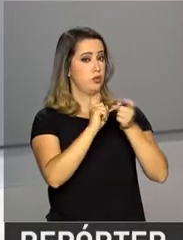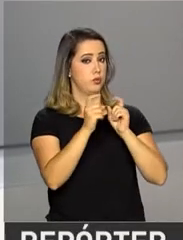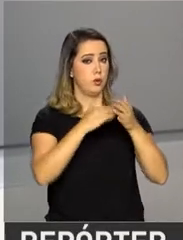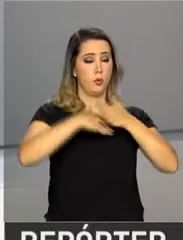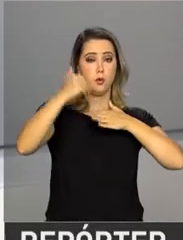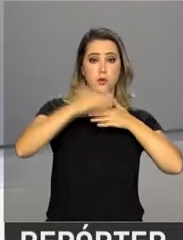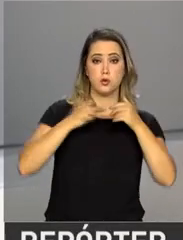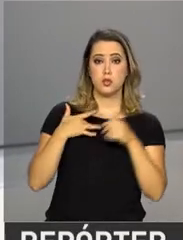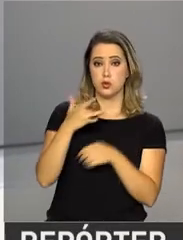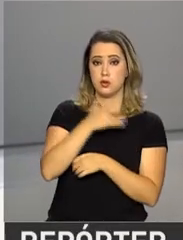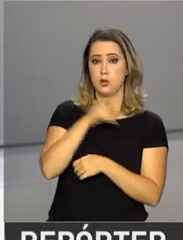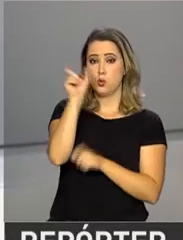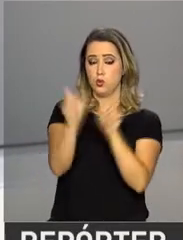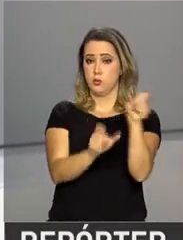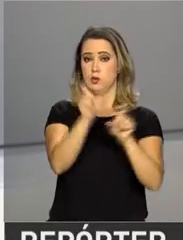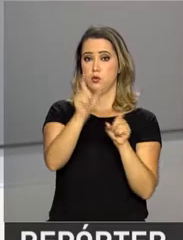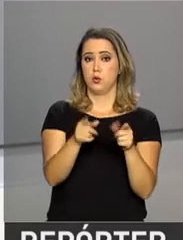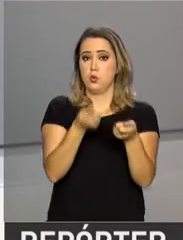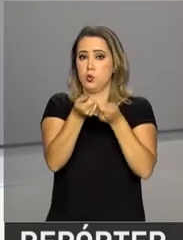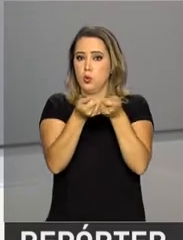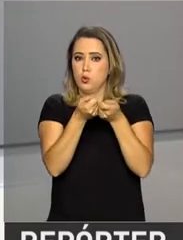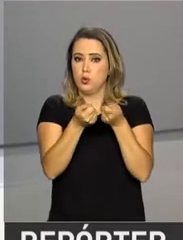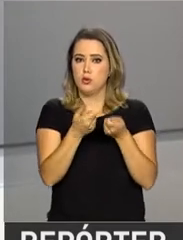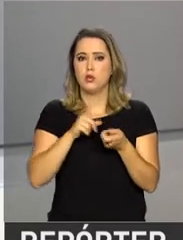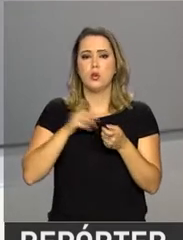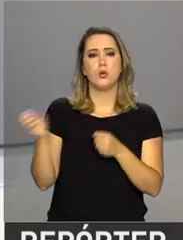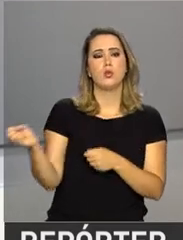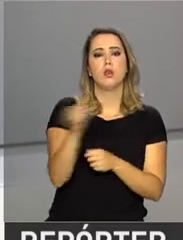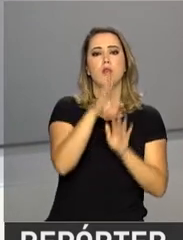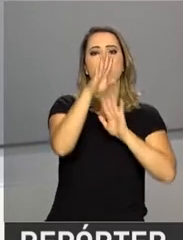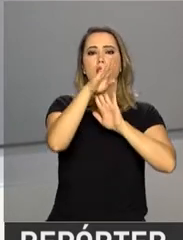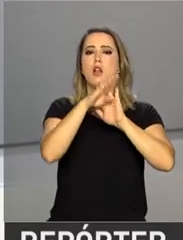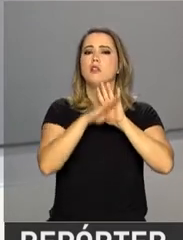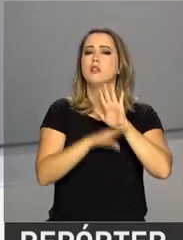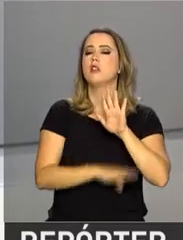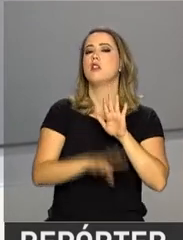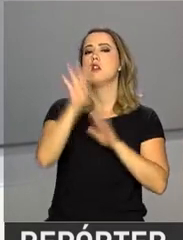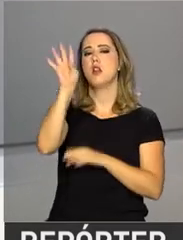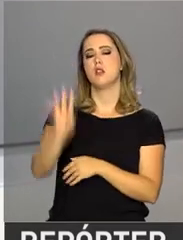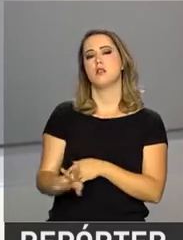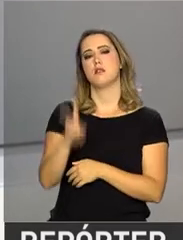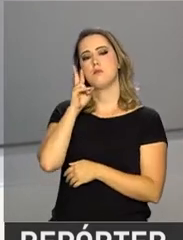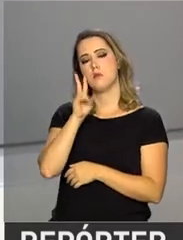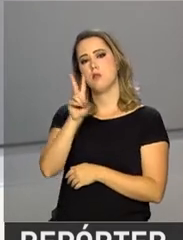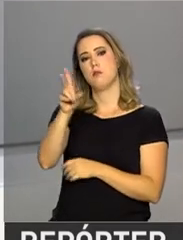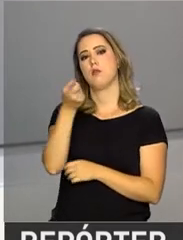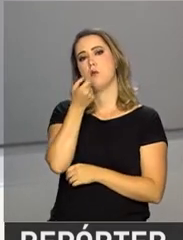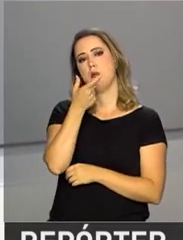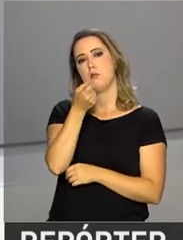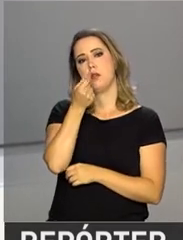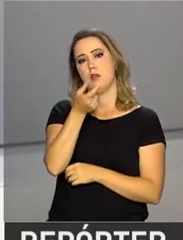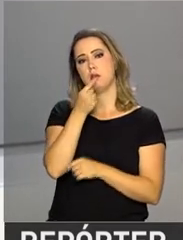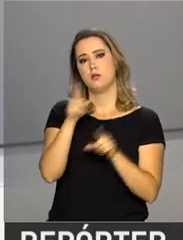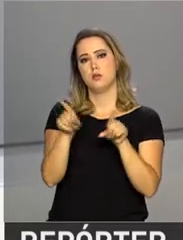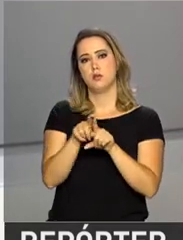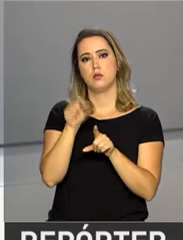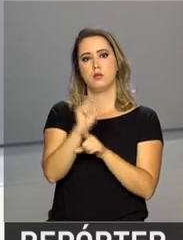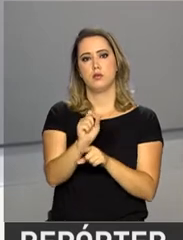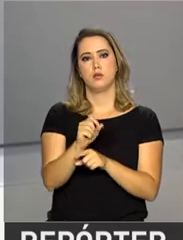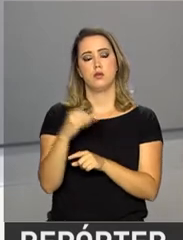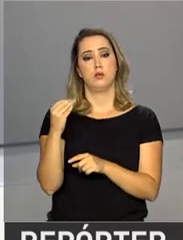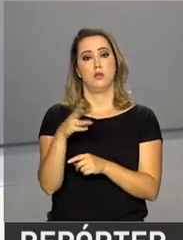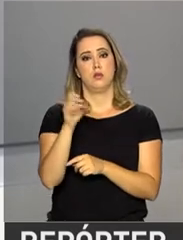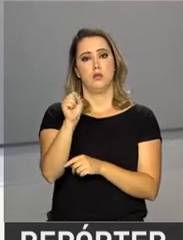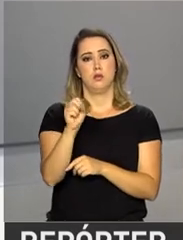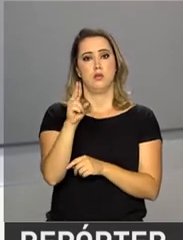saúde e usuários e órgãos de controle vão contar com uma nova lista de medicamentos essenciais ofertados pelo sistema único de saúde